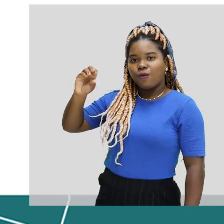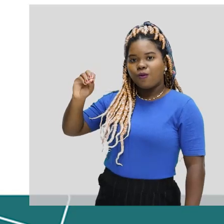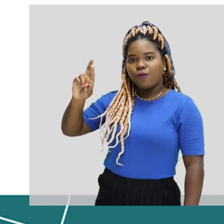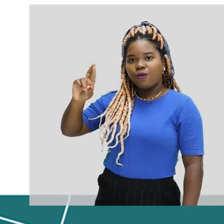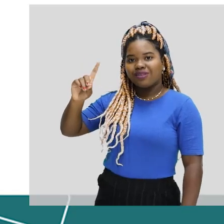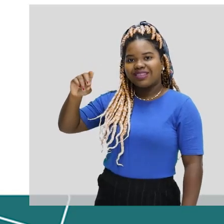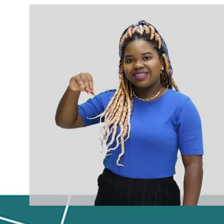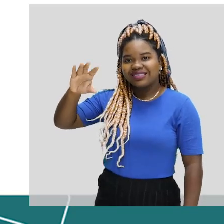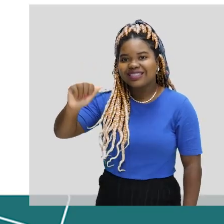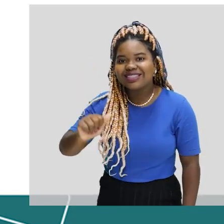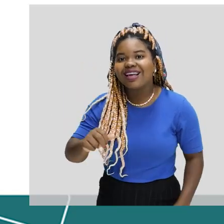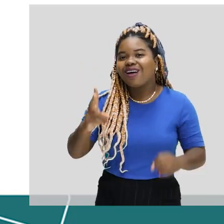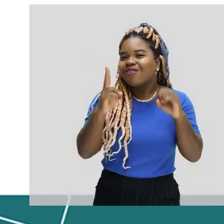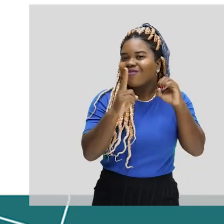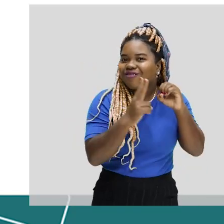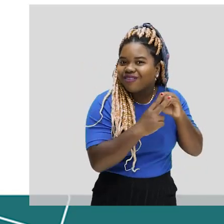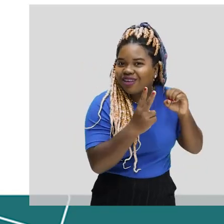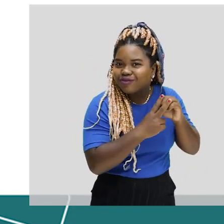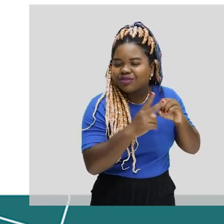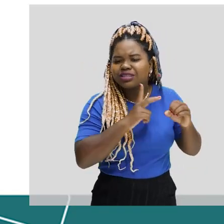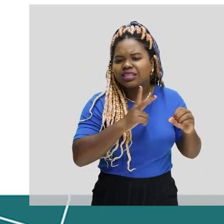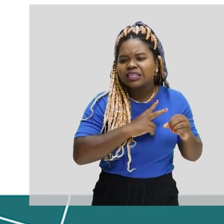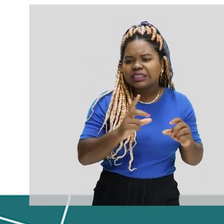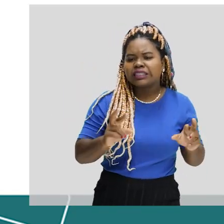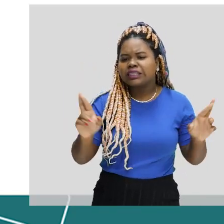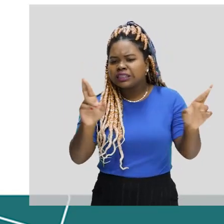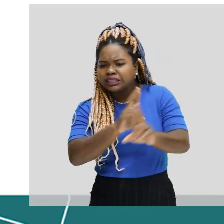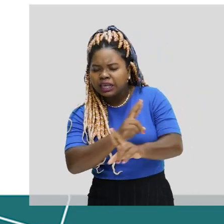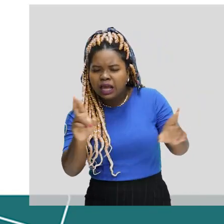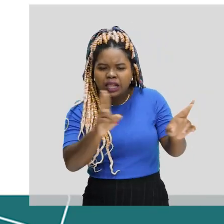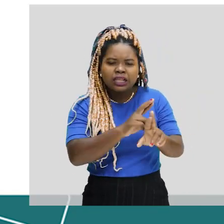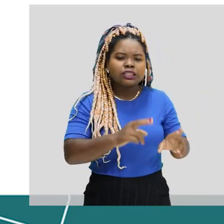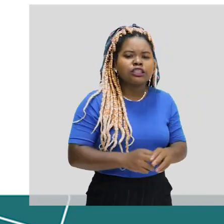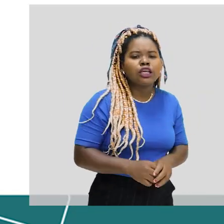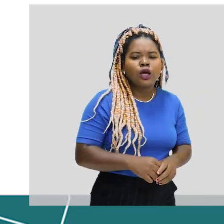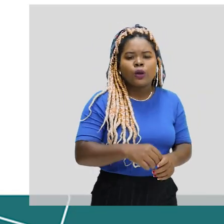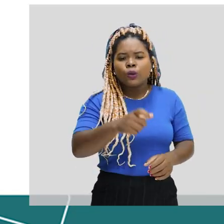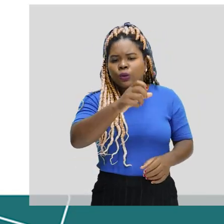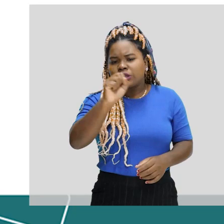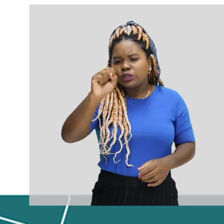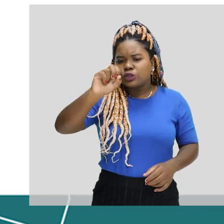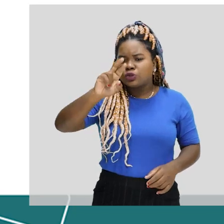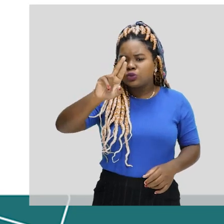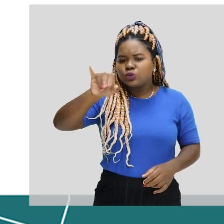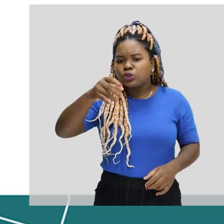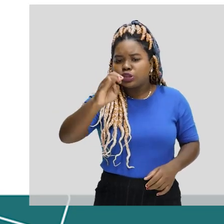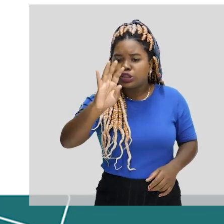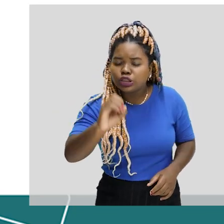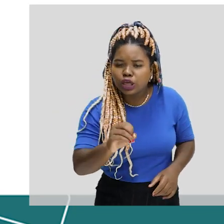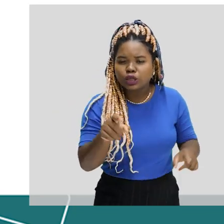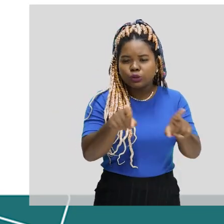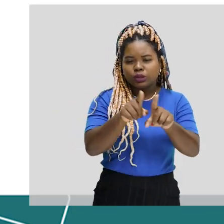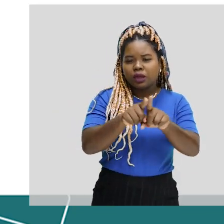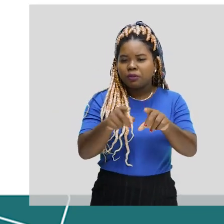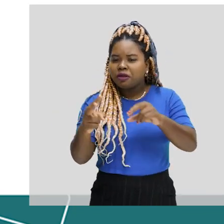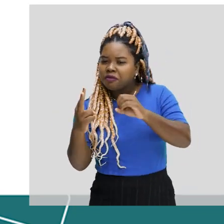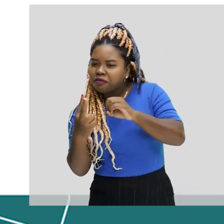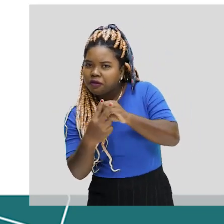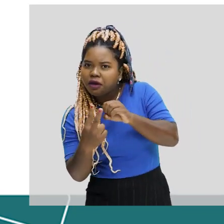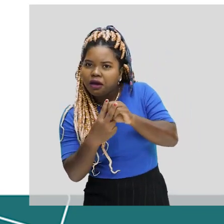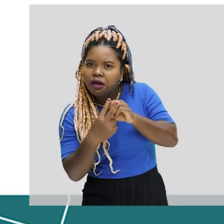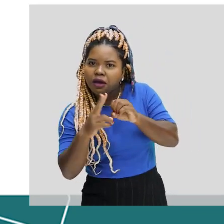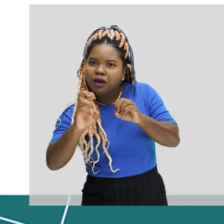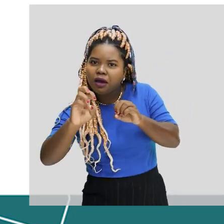Esse, né, alinhamento entre sujeito e verbo, algo que a gente sempre faz no dia a dia, né?